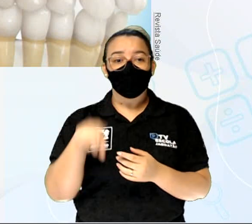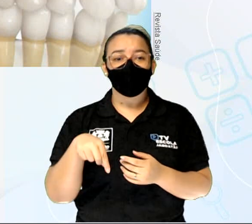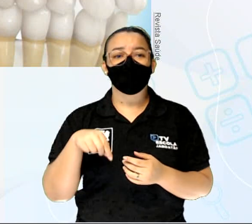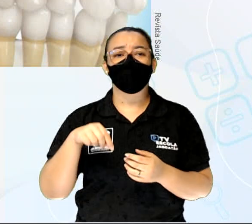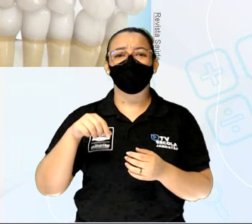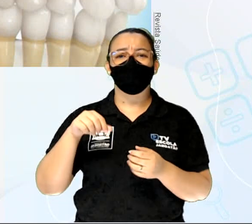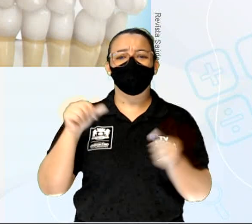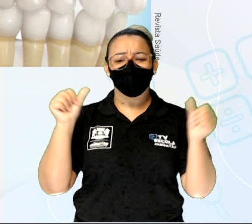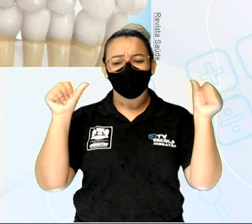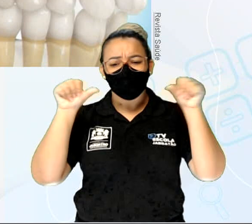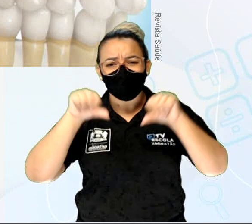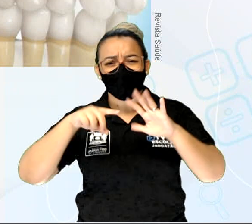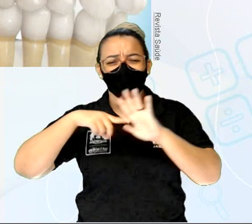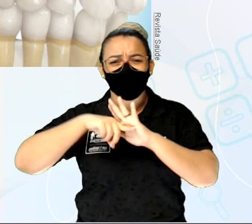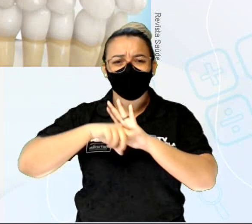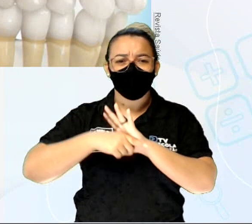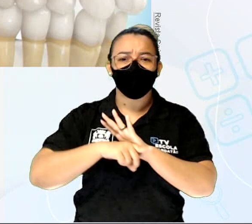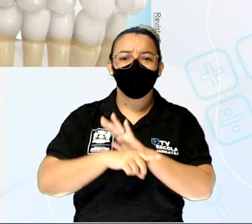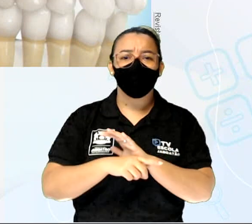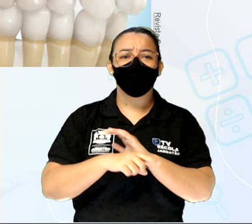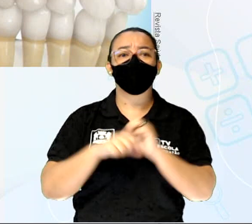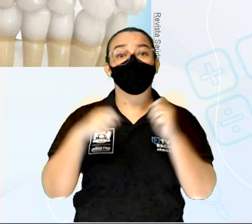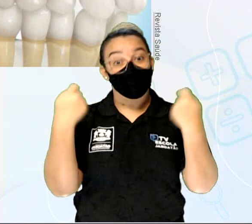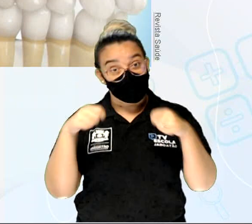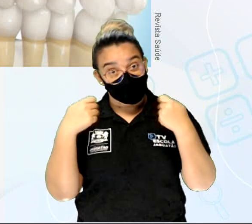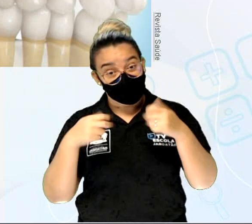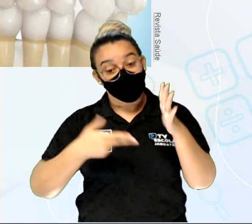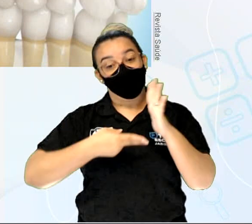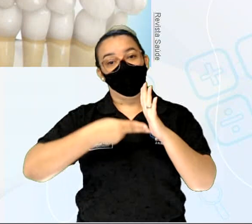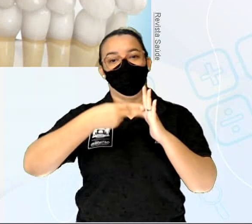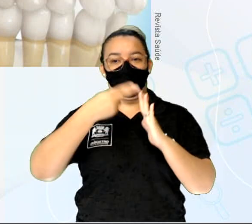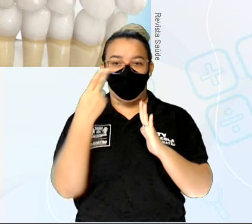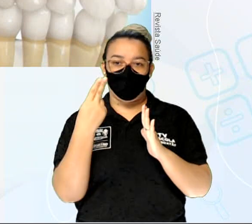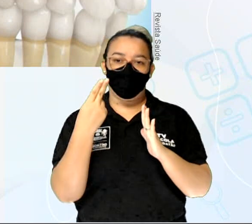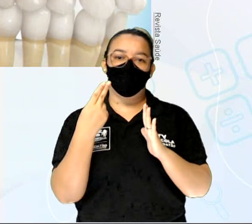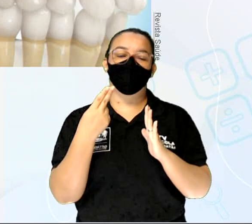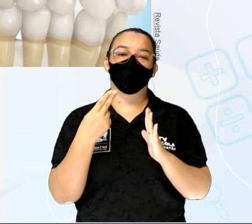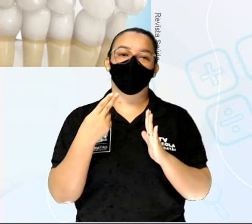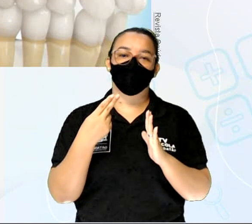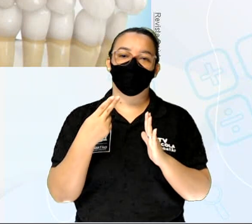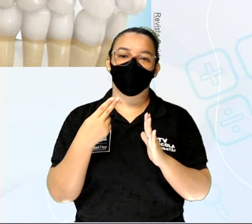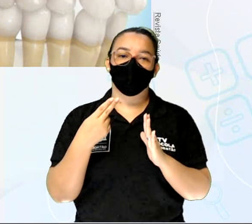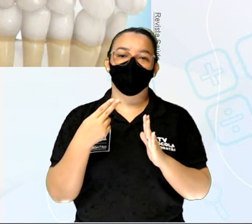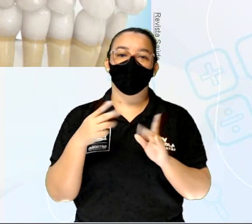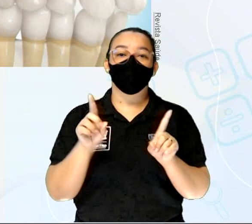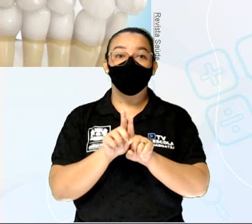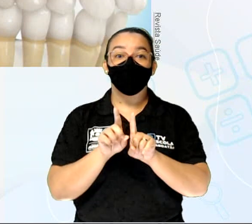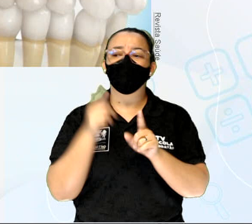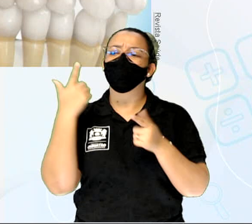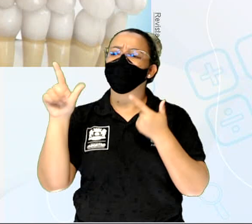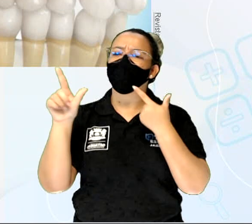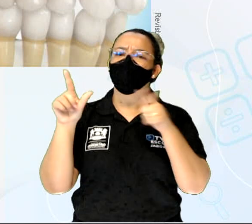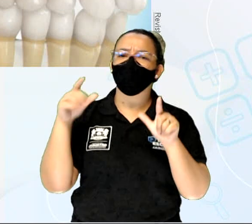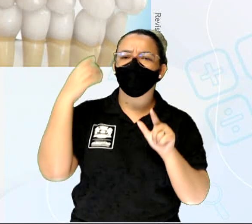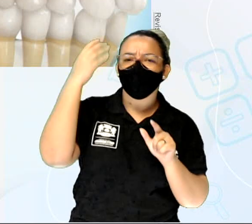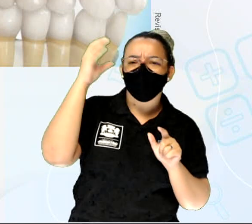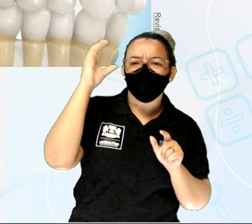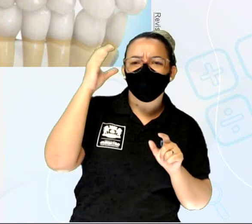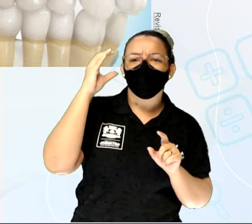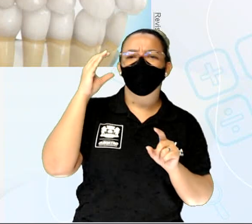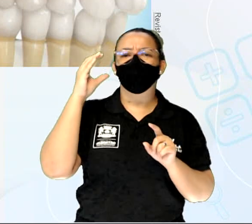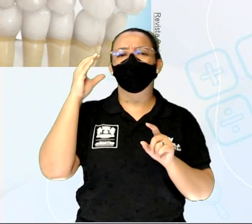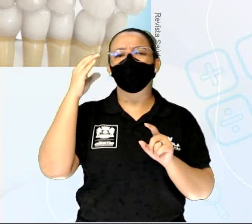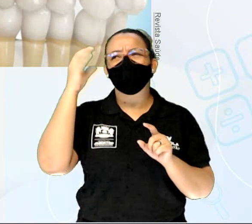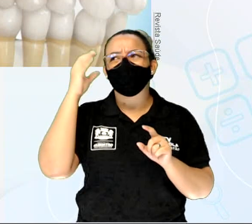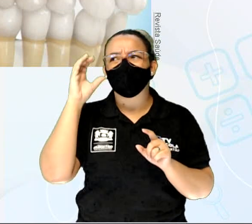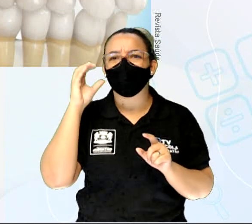grave, onde a pessoa tem que ir fazer uma cirurgia, né? Outros cientistas já estão achando uma função para